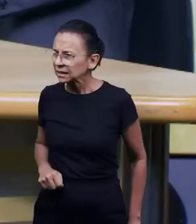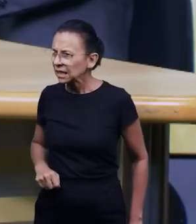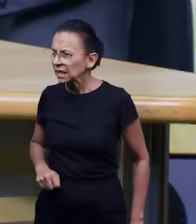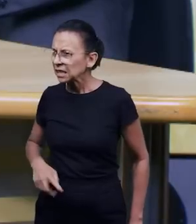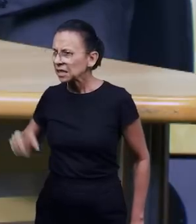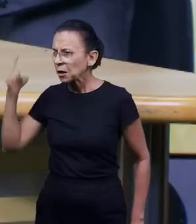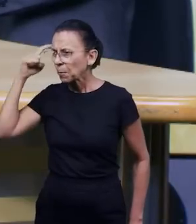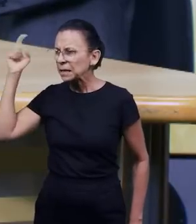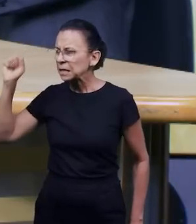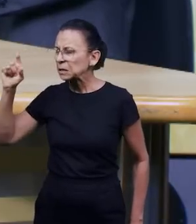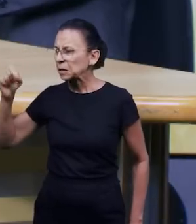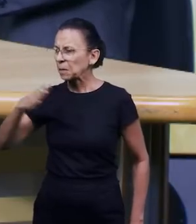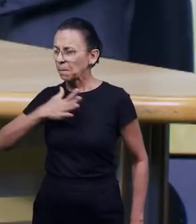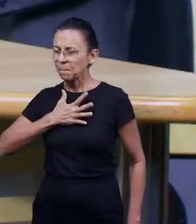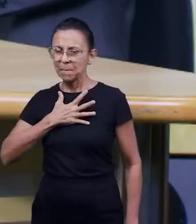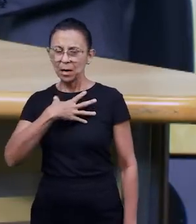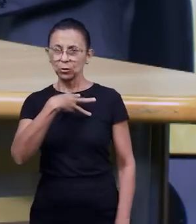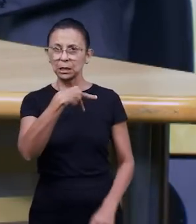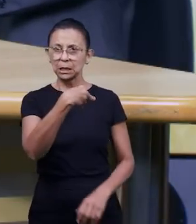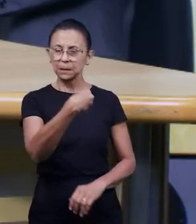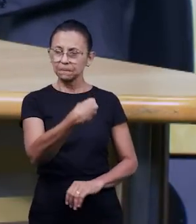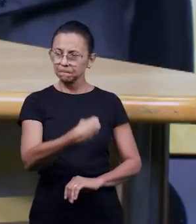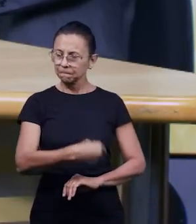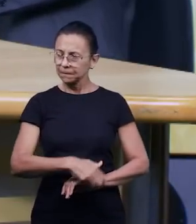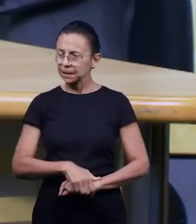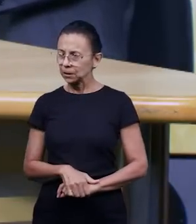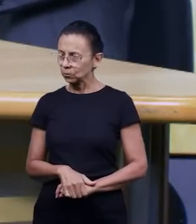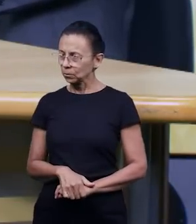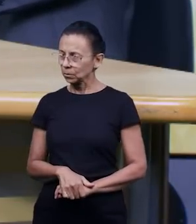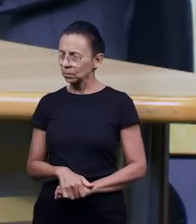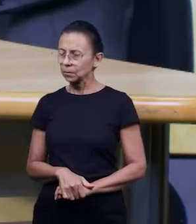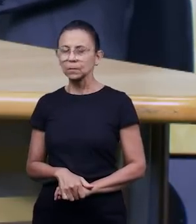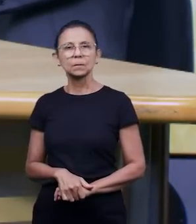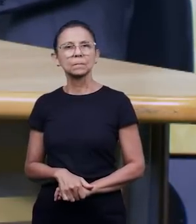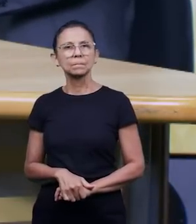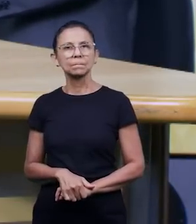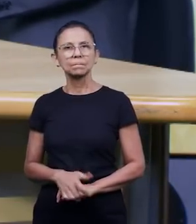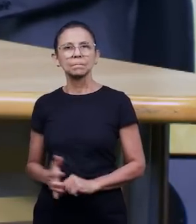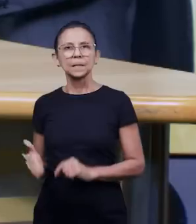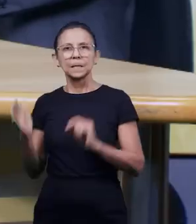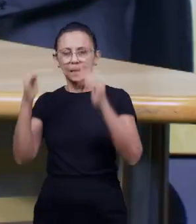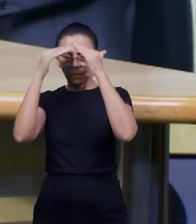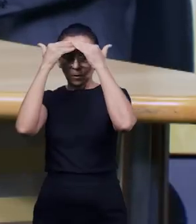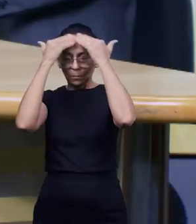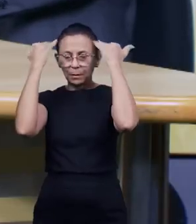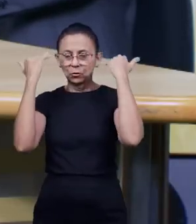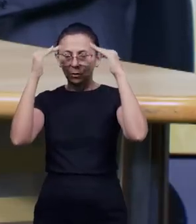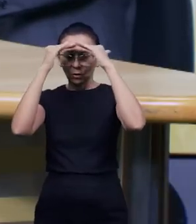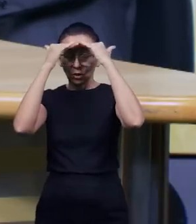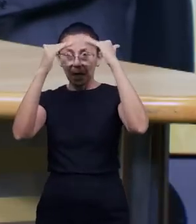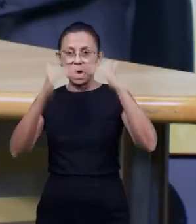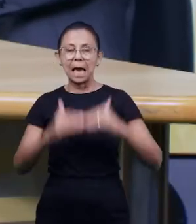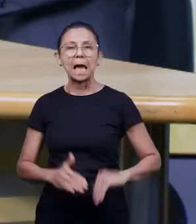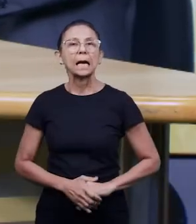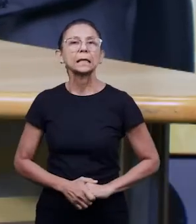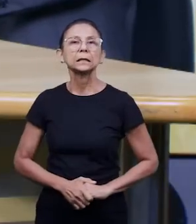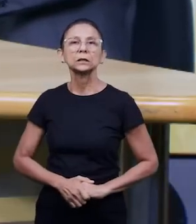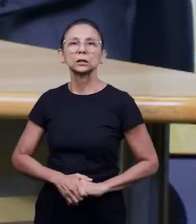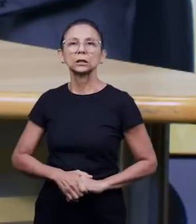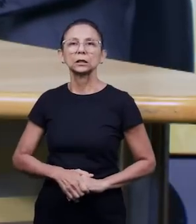blitz da polícia e levava todo mundo preso, inclusive os filhos da senhora eram presos. E nesse negócio aqui,